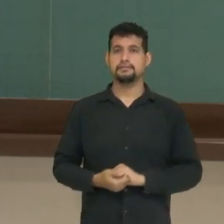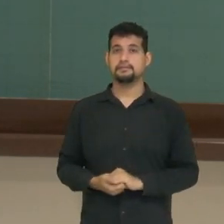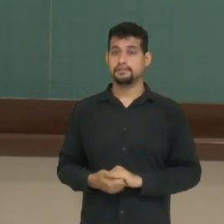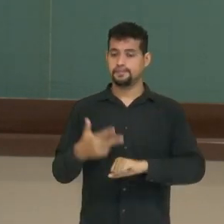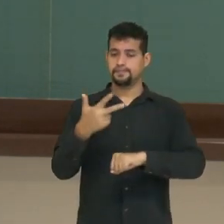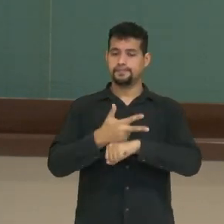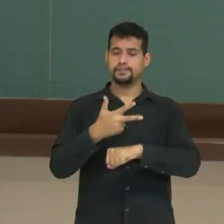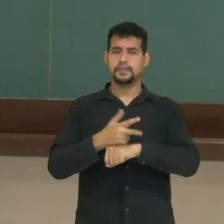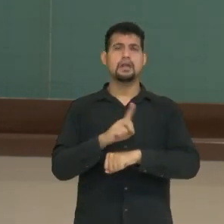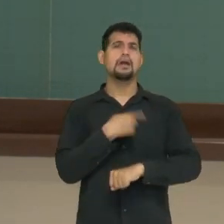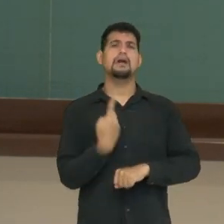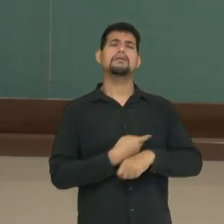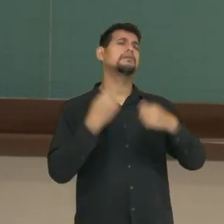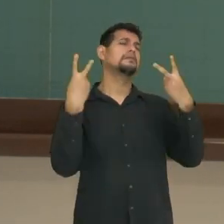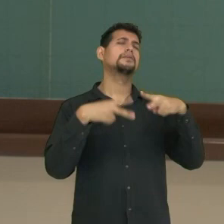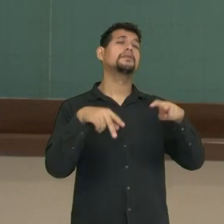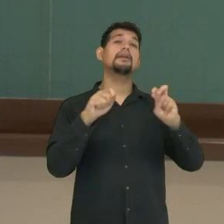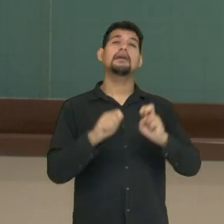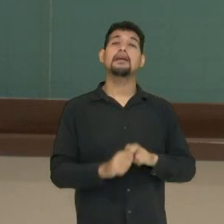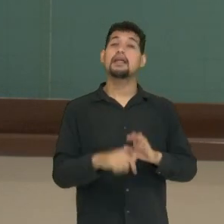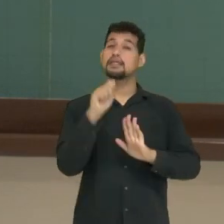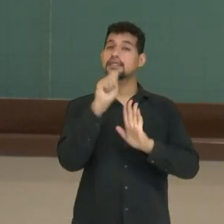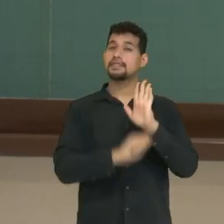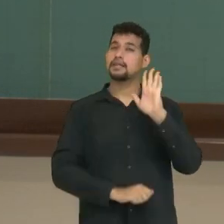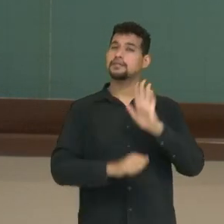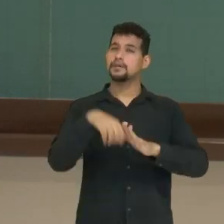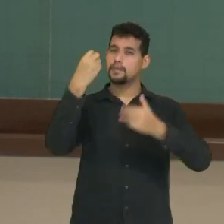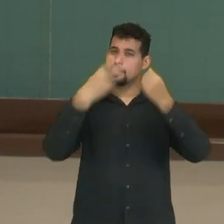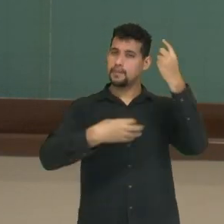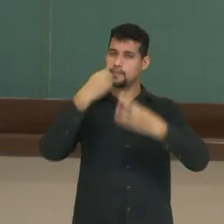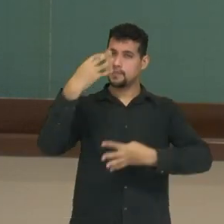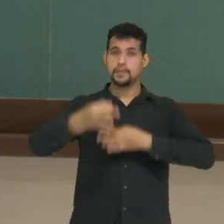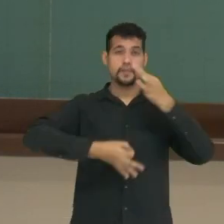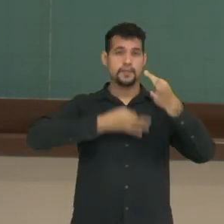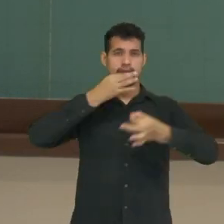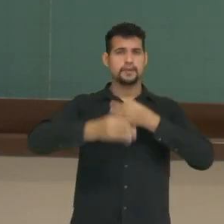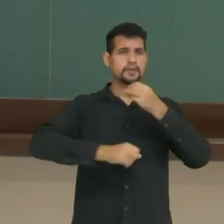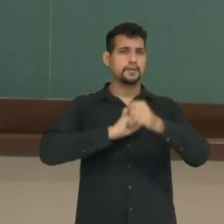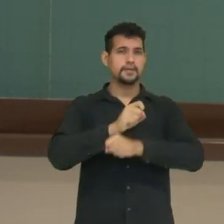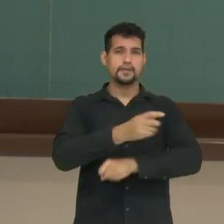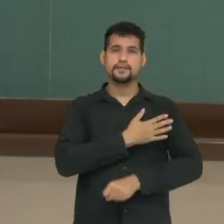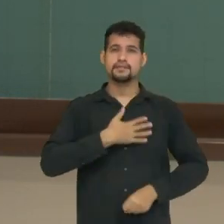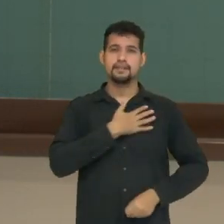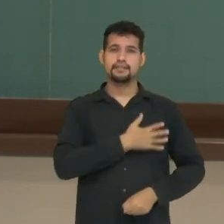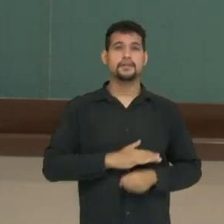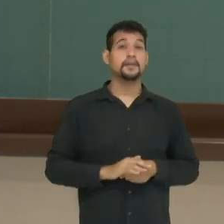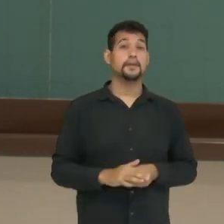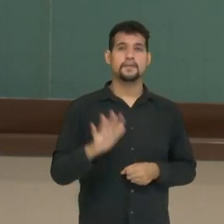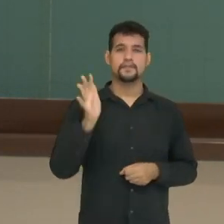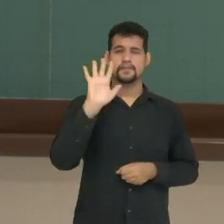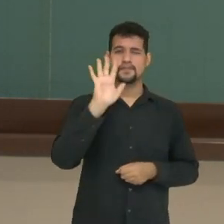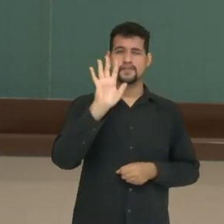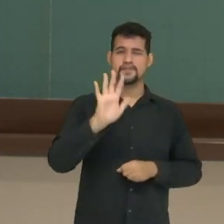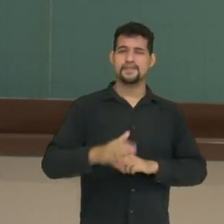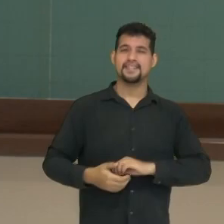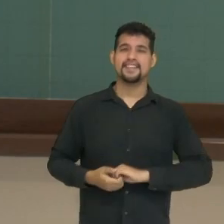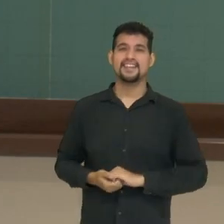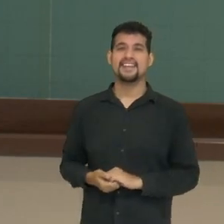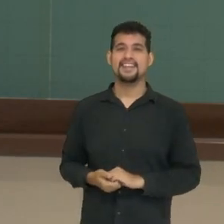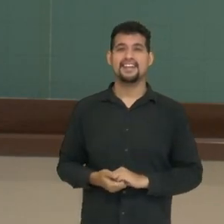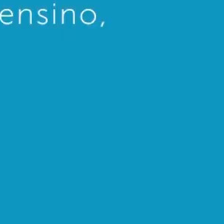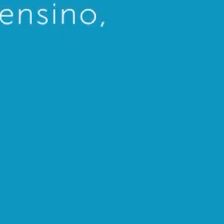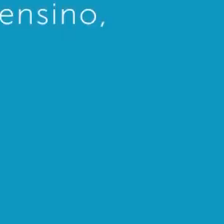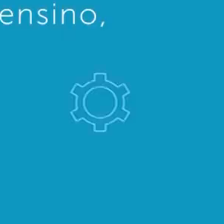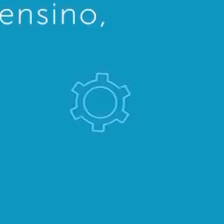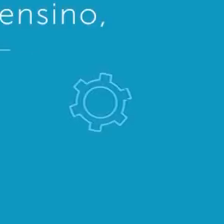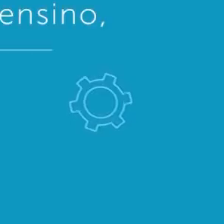Neste vídeo, falamos sobre texto dissertativo argumentativo. Espero que vocês tenham gostado e até breve.